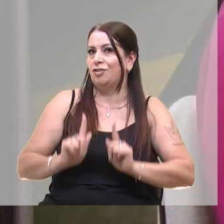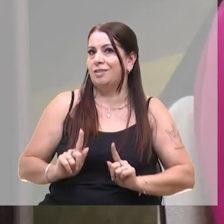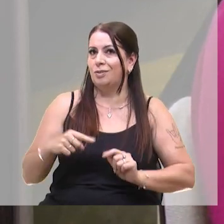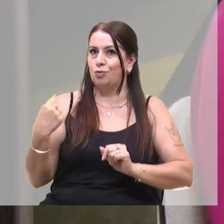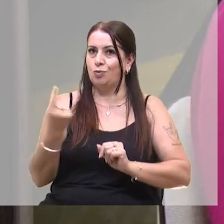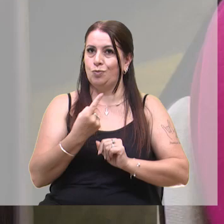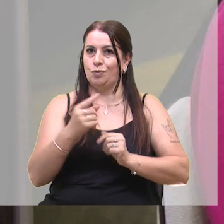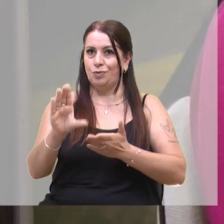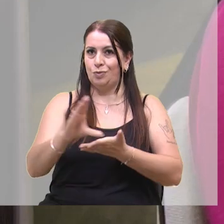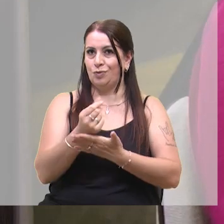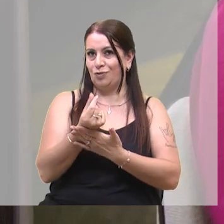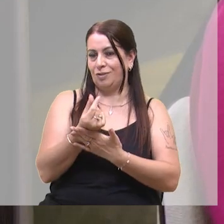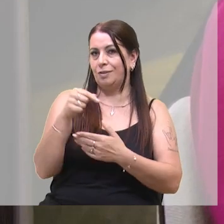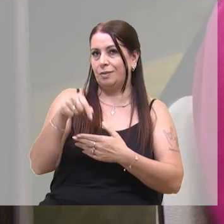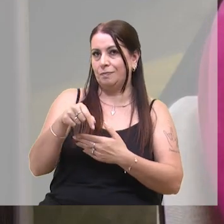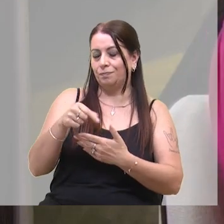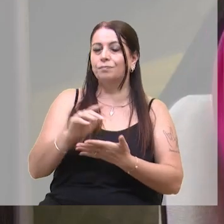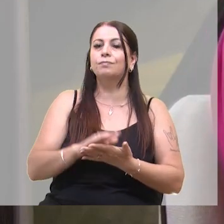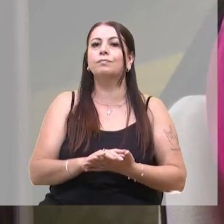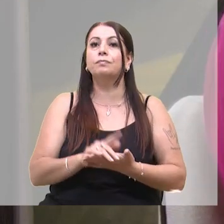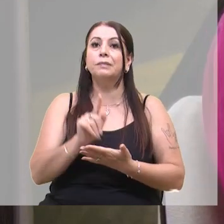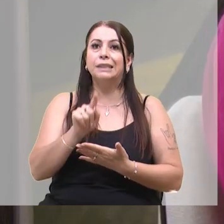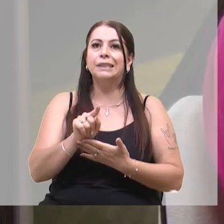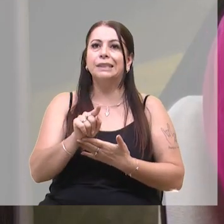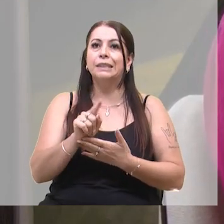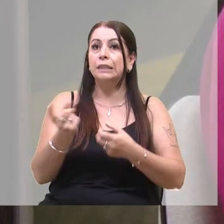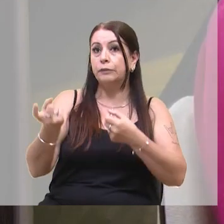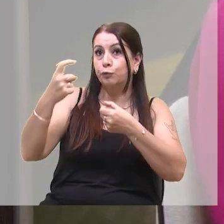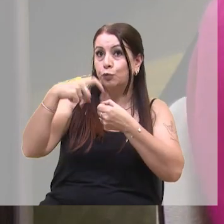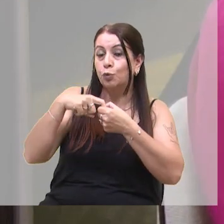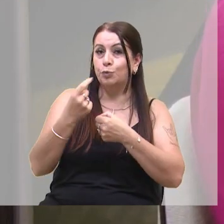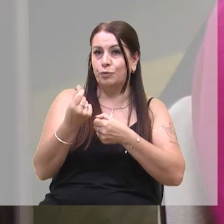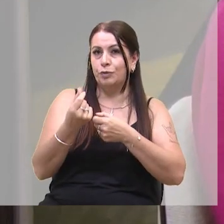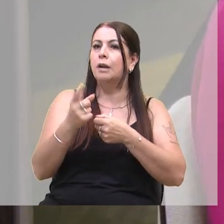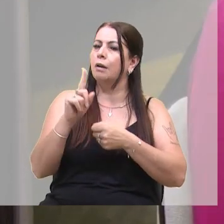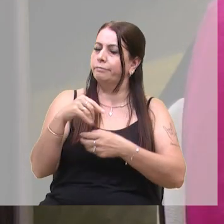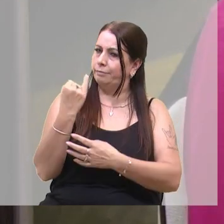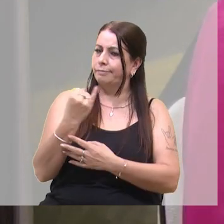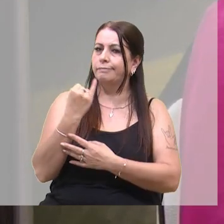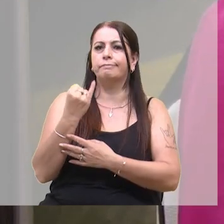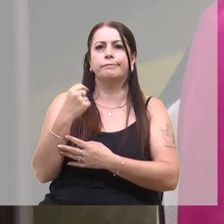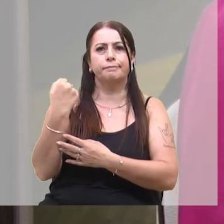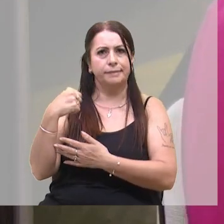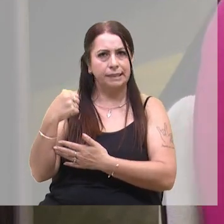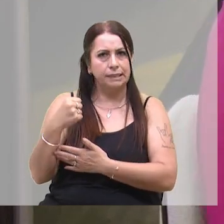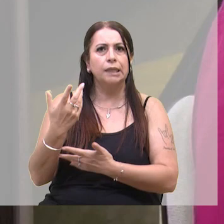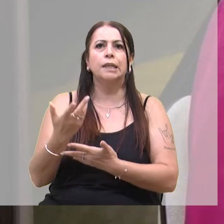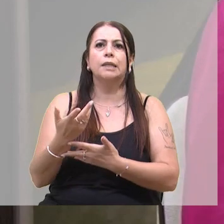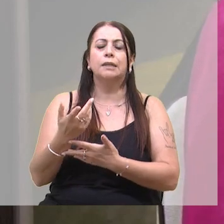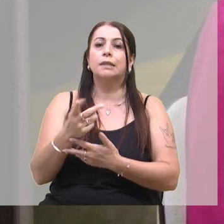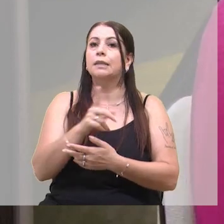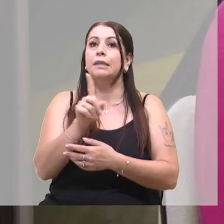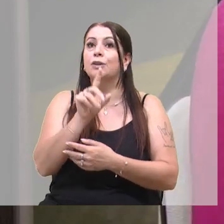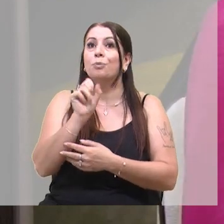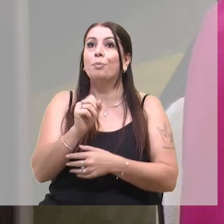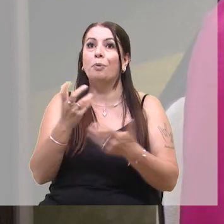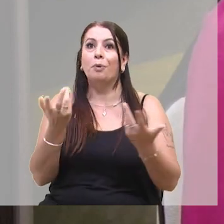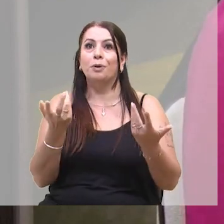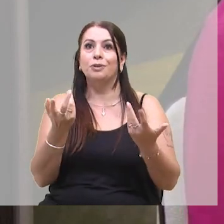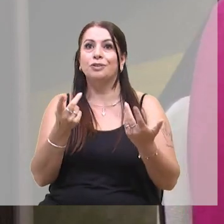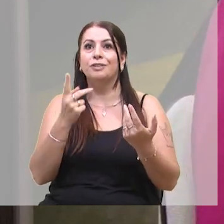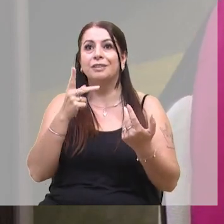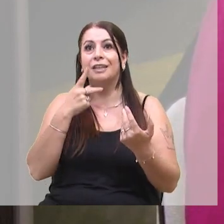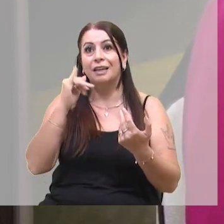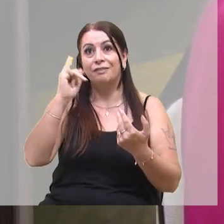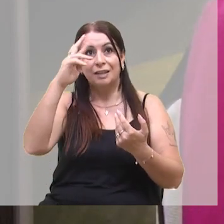muito cuidado a gestão dos nossos recursos aqui. Então, essa questão da devolução, ela é importante, ela é